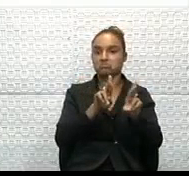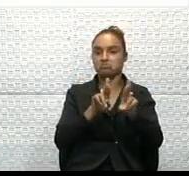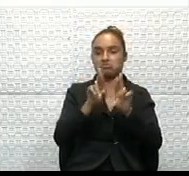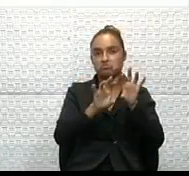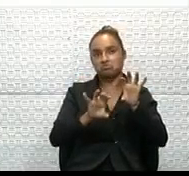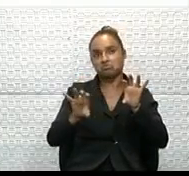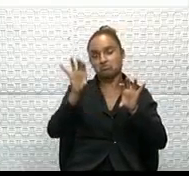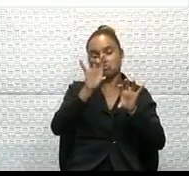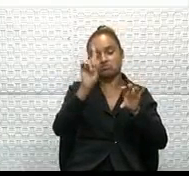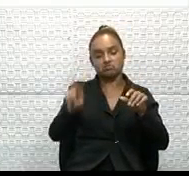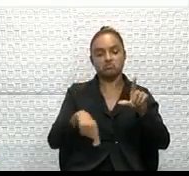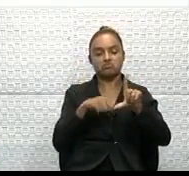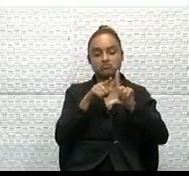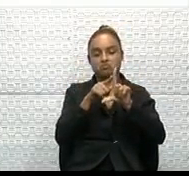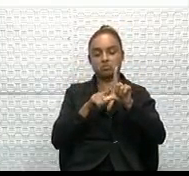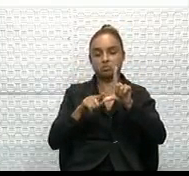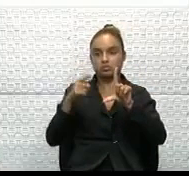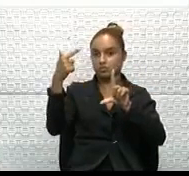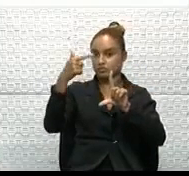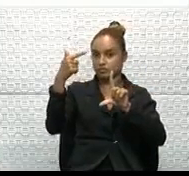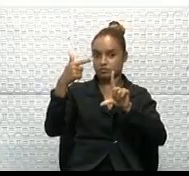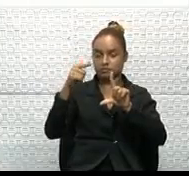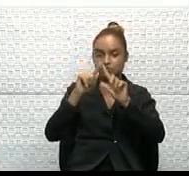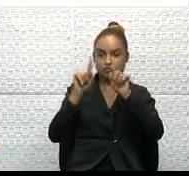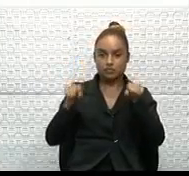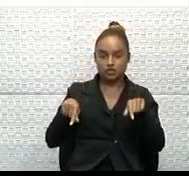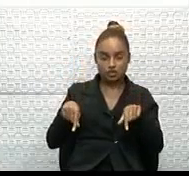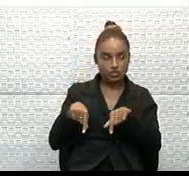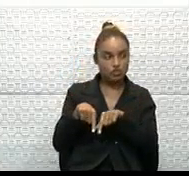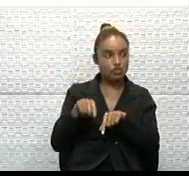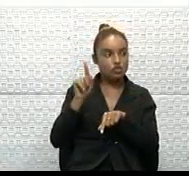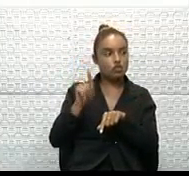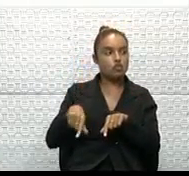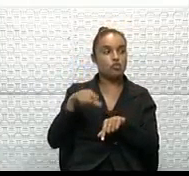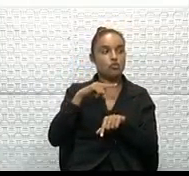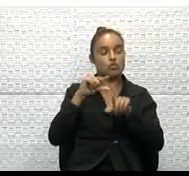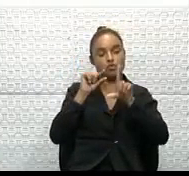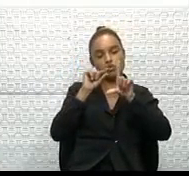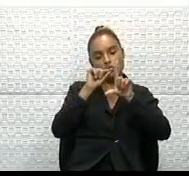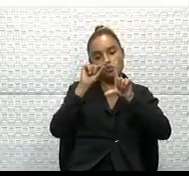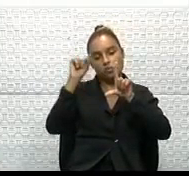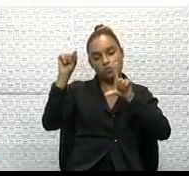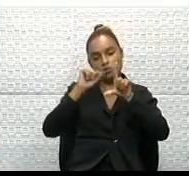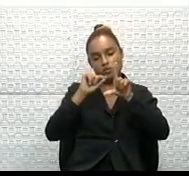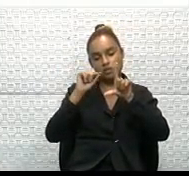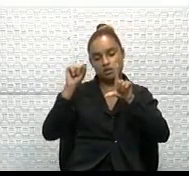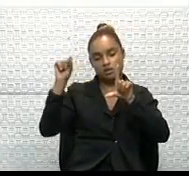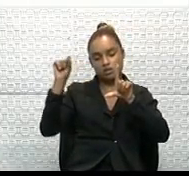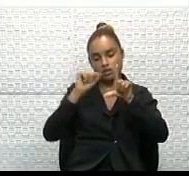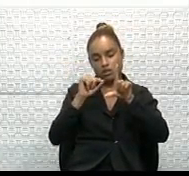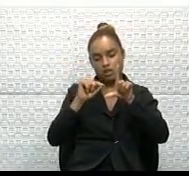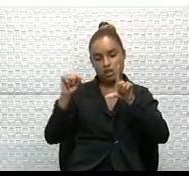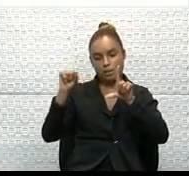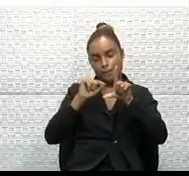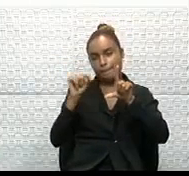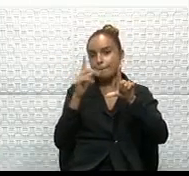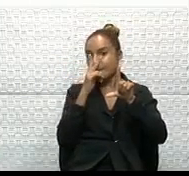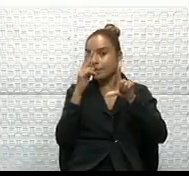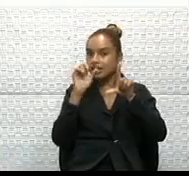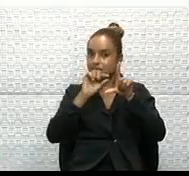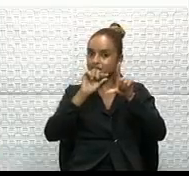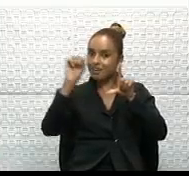que na segunda imagem, nessa segunda figura, os pontos tendem a se aproximar de uma reta. De